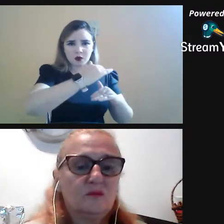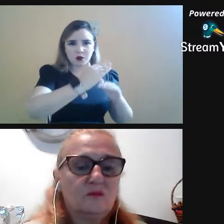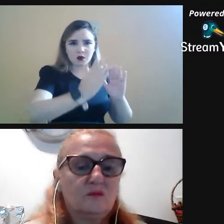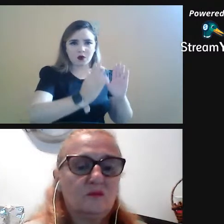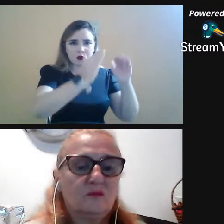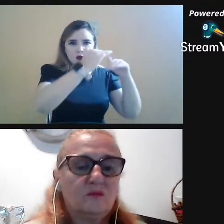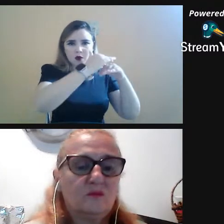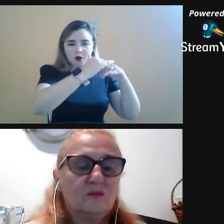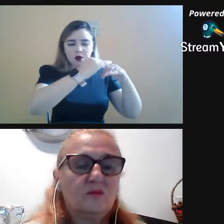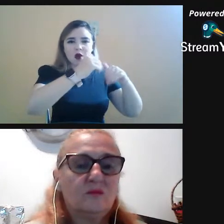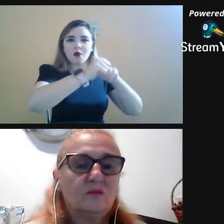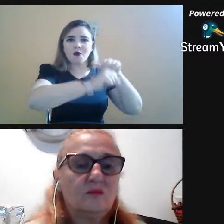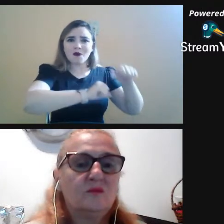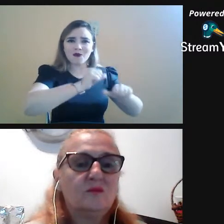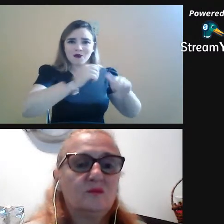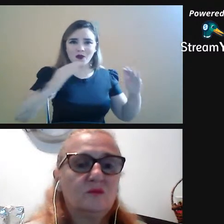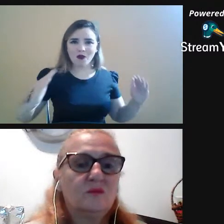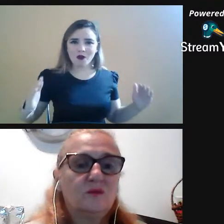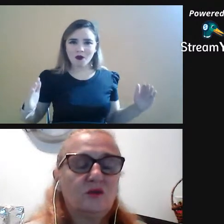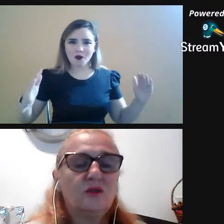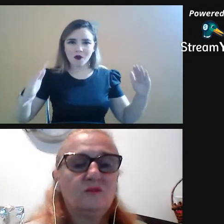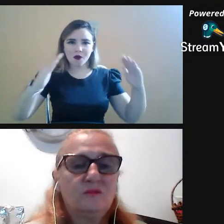viravam casas